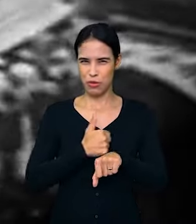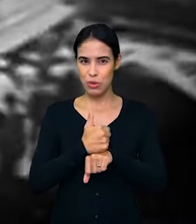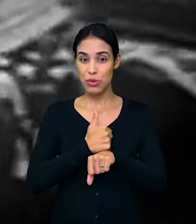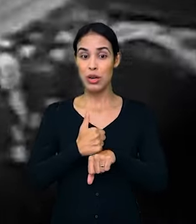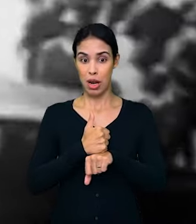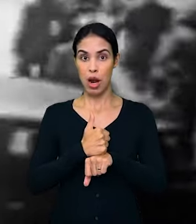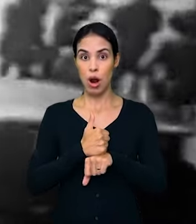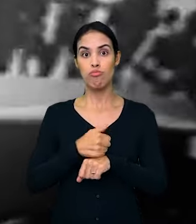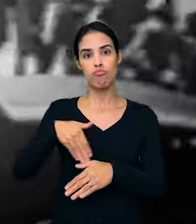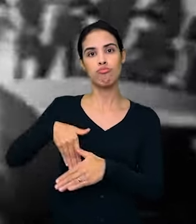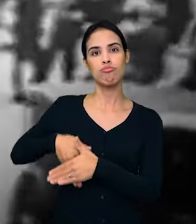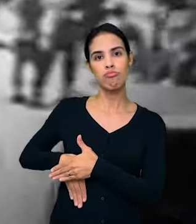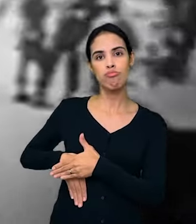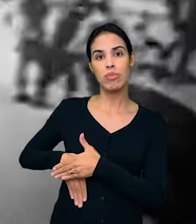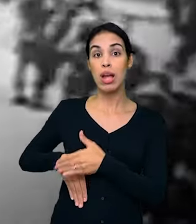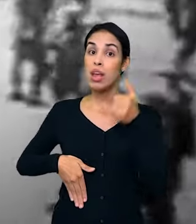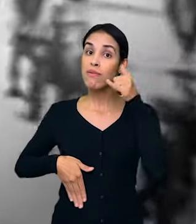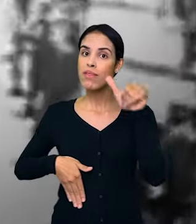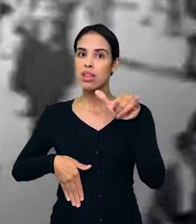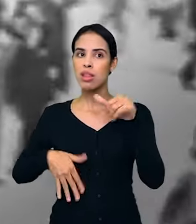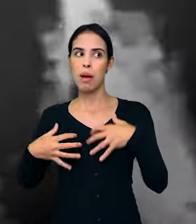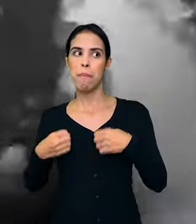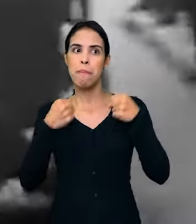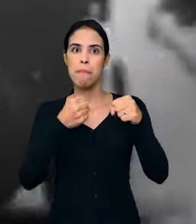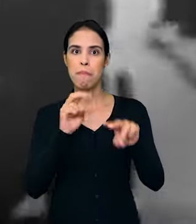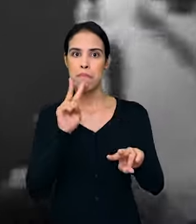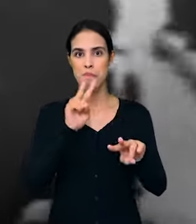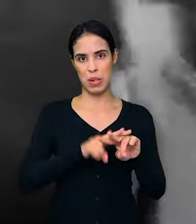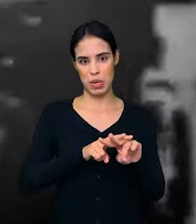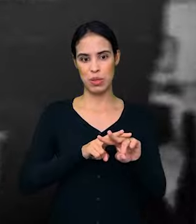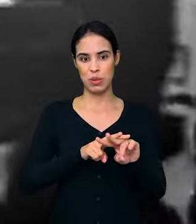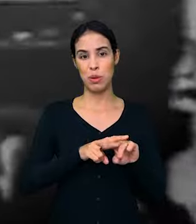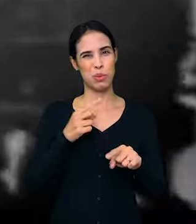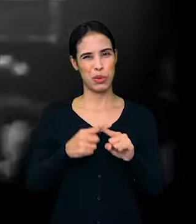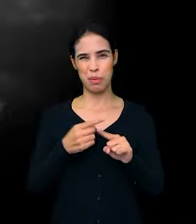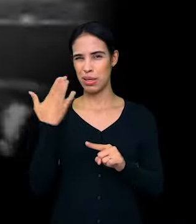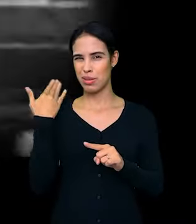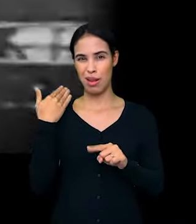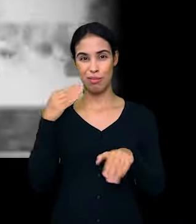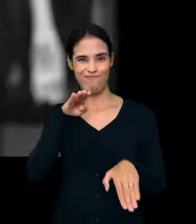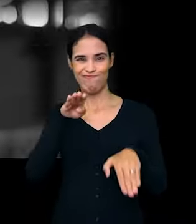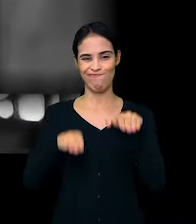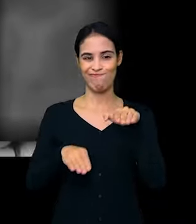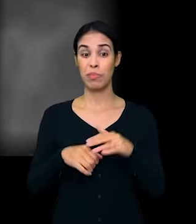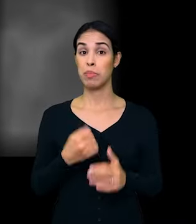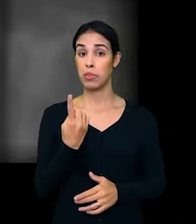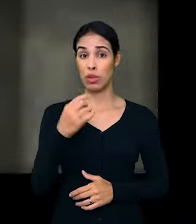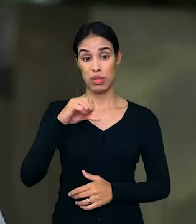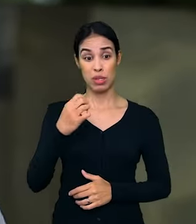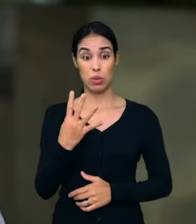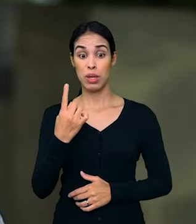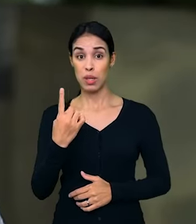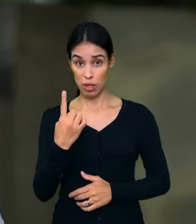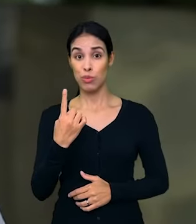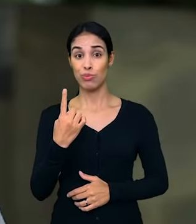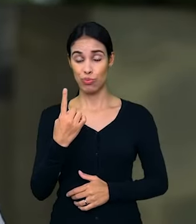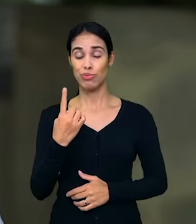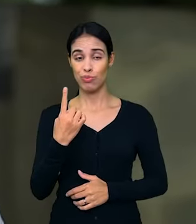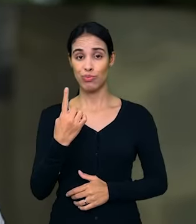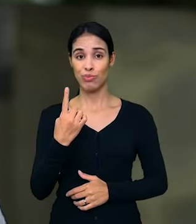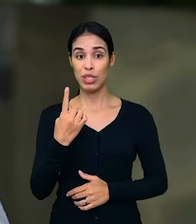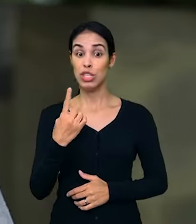profissional. Ter uma no bolso podia evitar a prisão num país ainda mais desigual. A partir de 1941 era